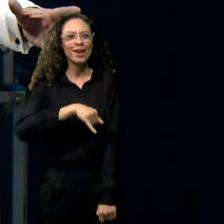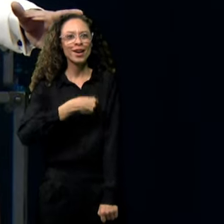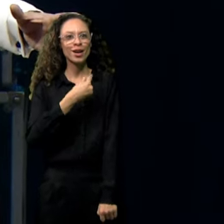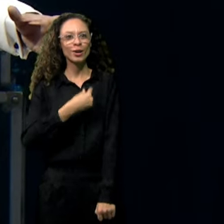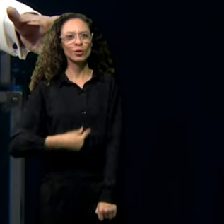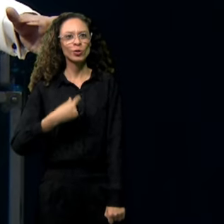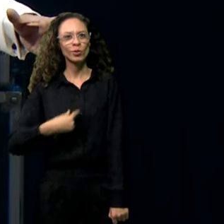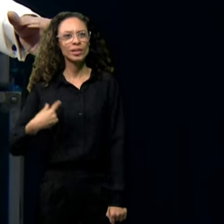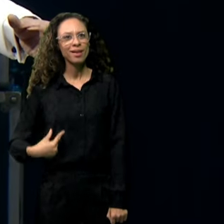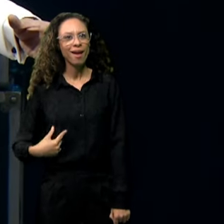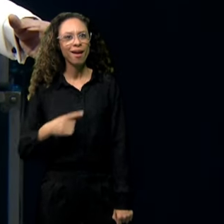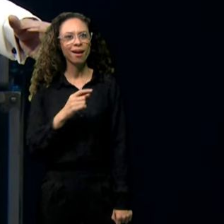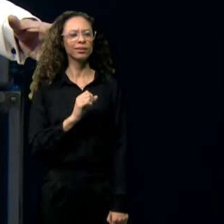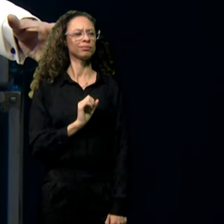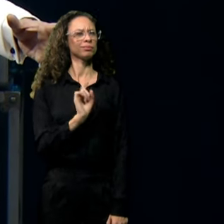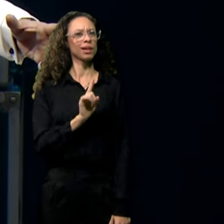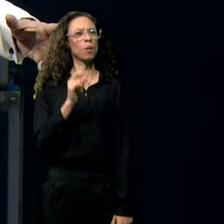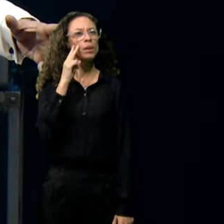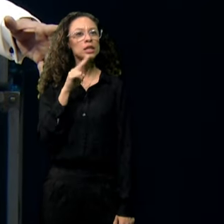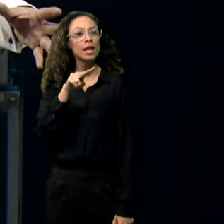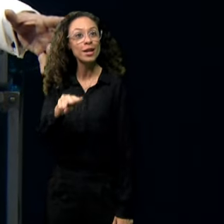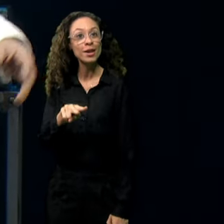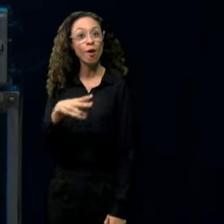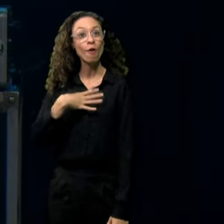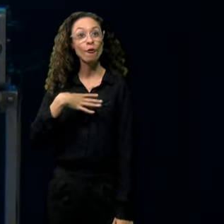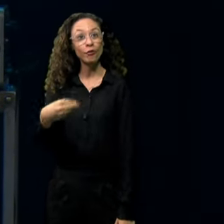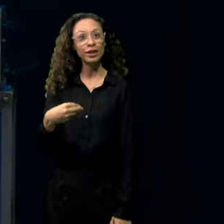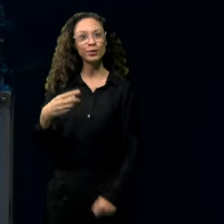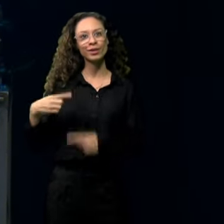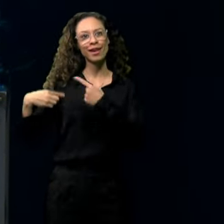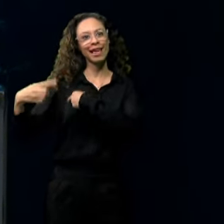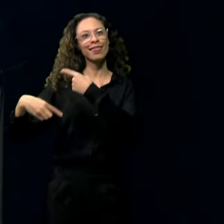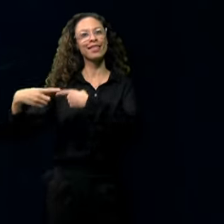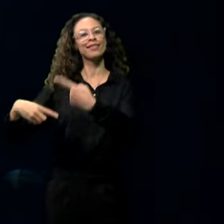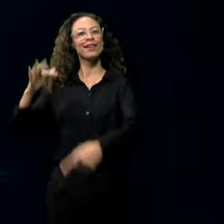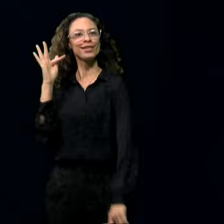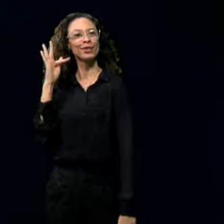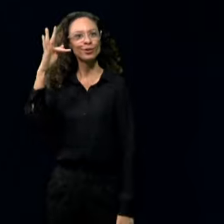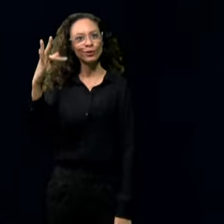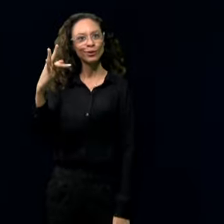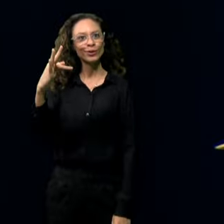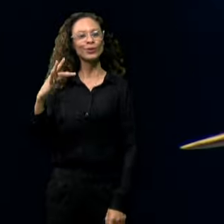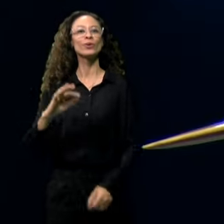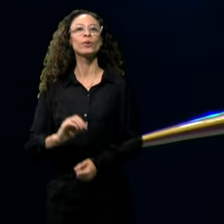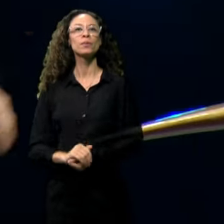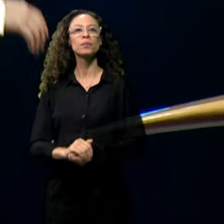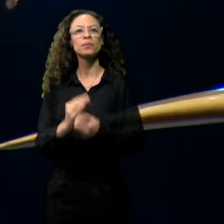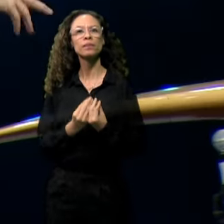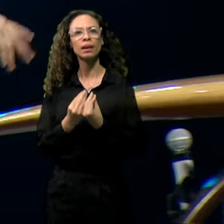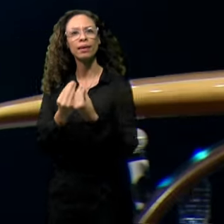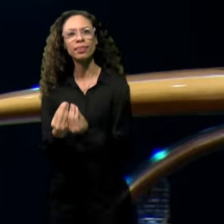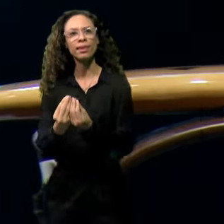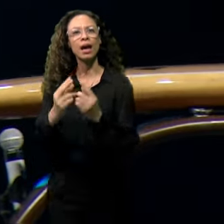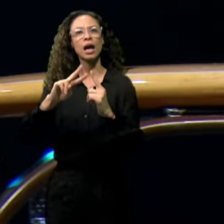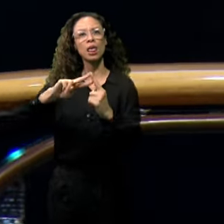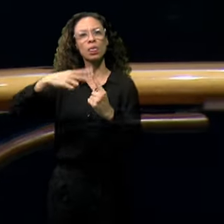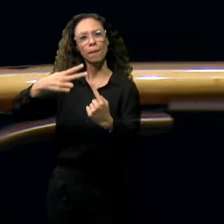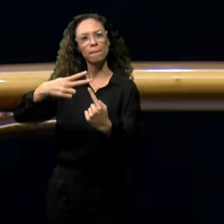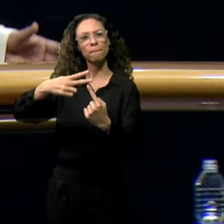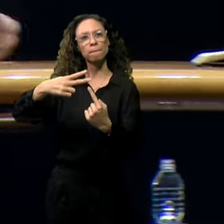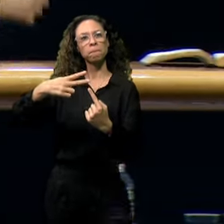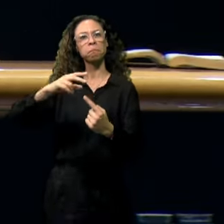a descendência a geração vindoura e vinha dois e dá a ele a dupla por som transfere